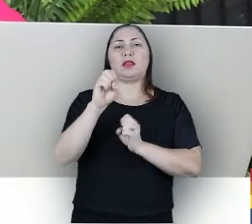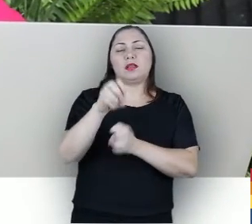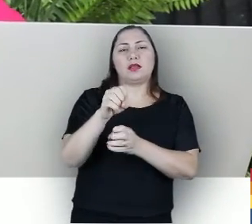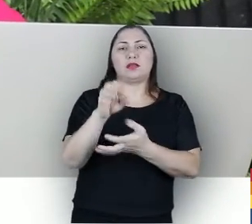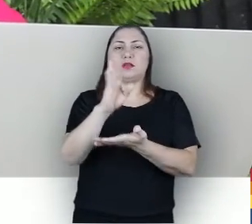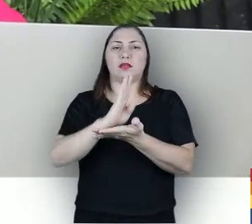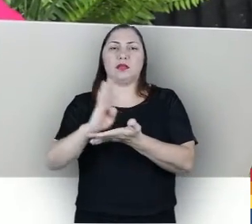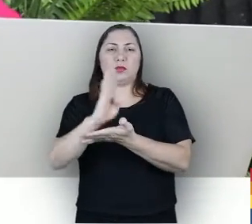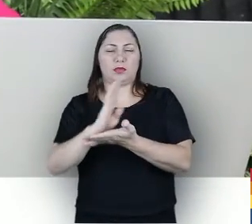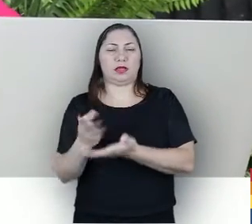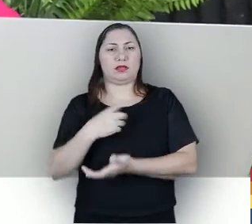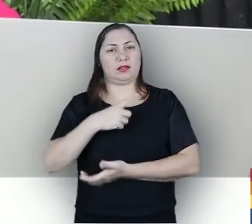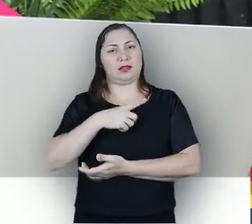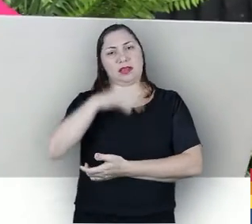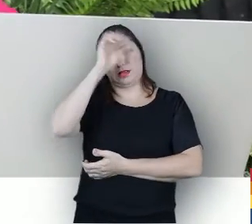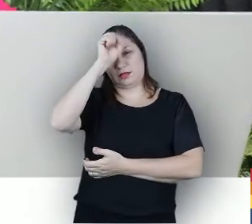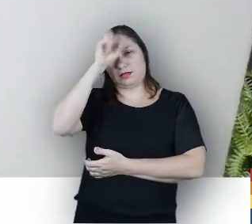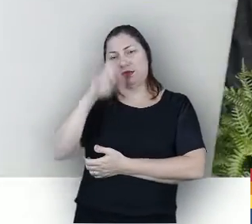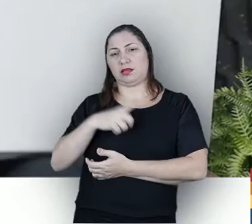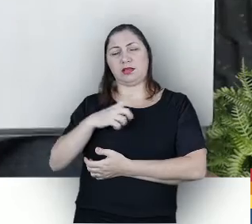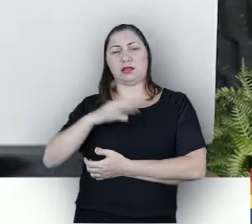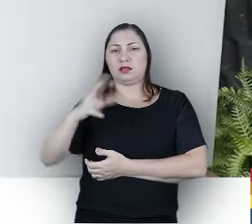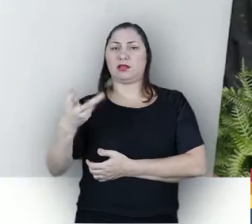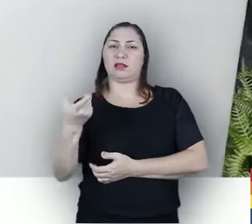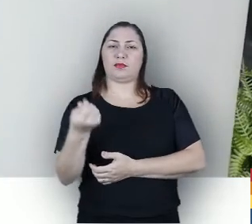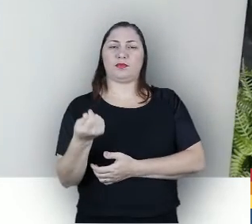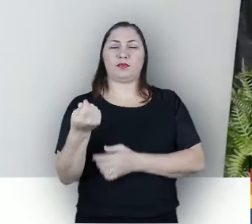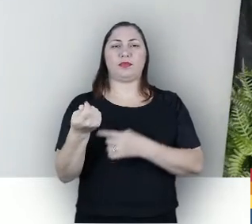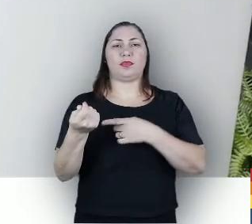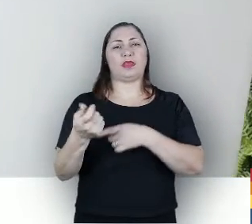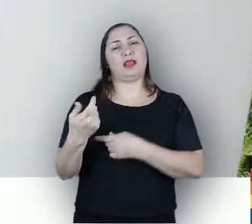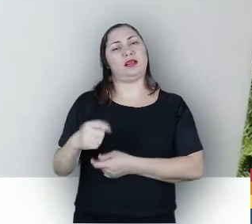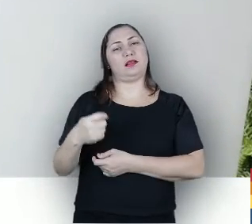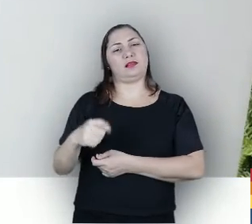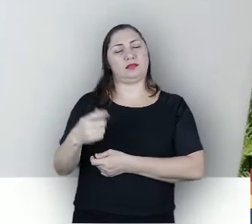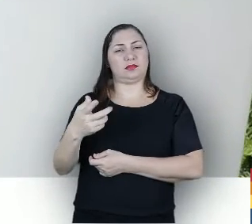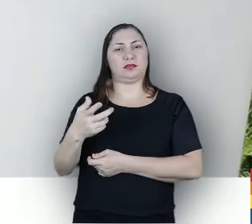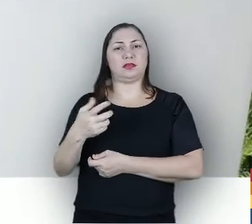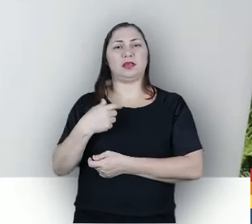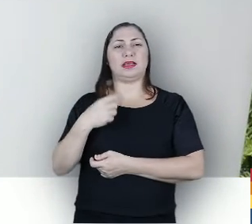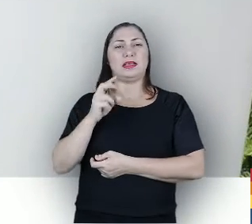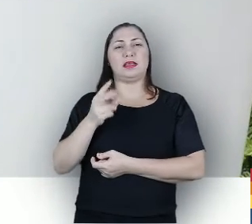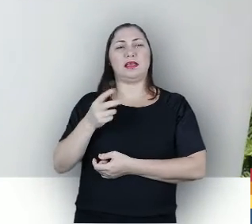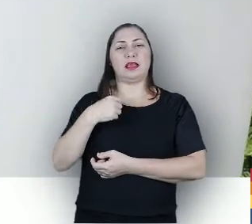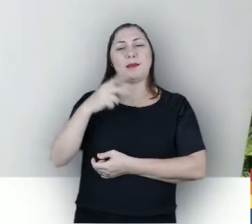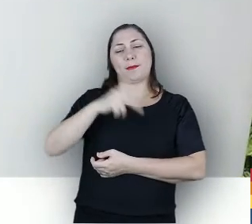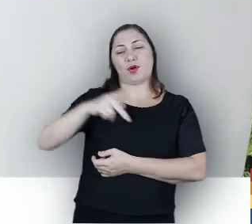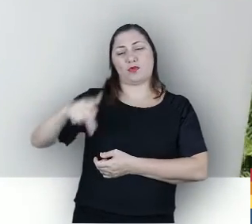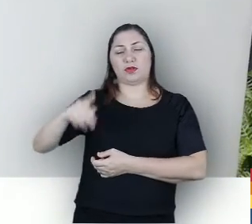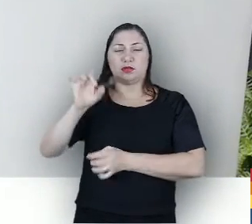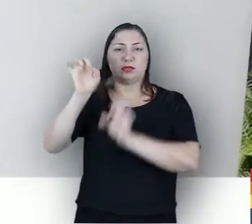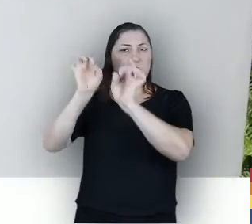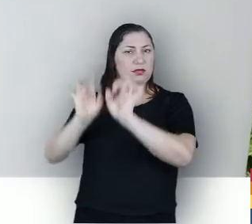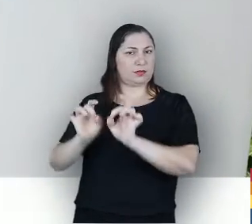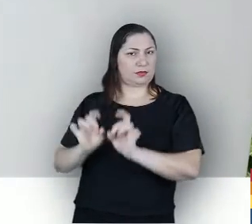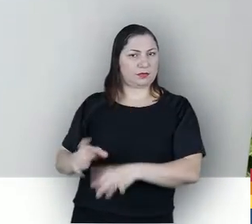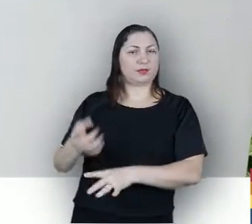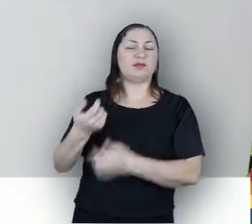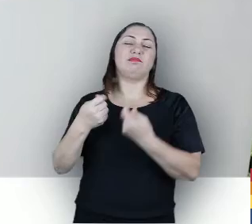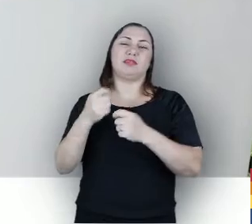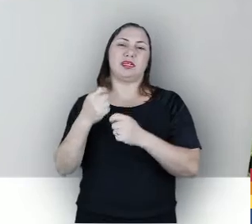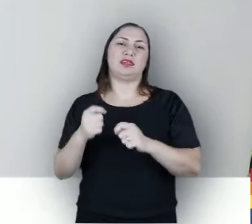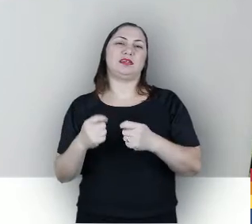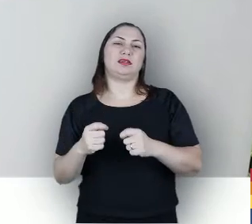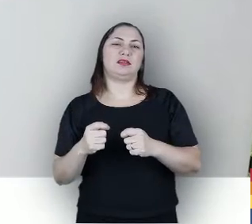que linguagem, né, a gente tem muitas habilidades, a gente precisa garantir que o aluno tenha essa formação, que ele